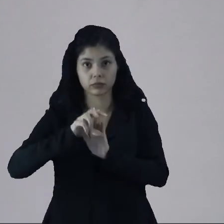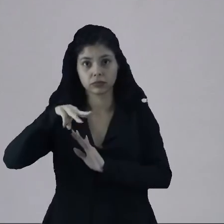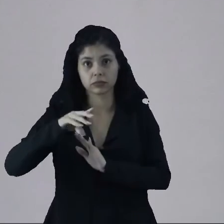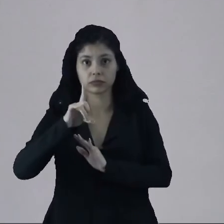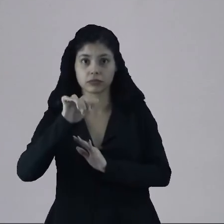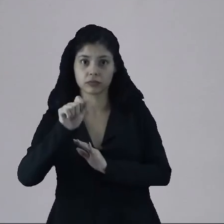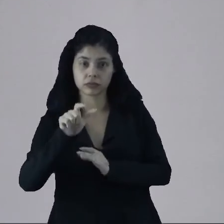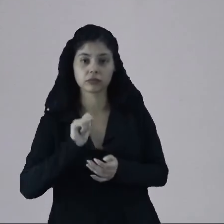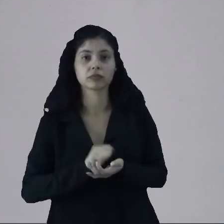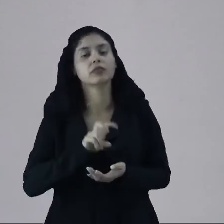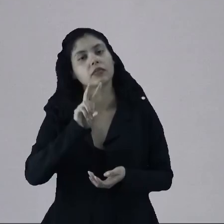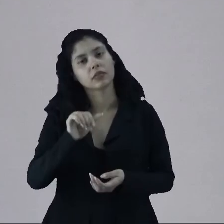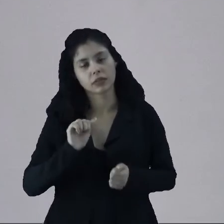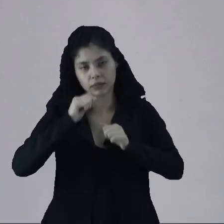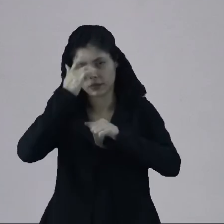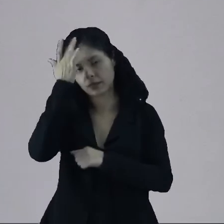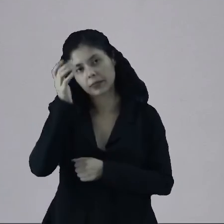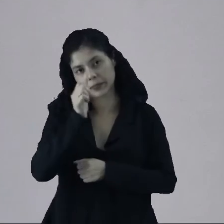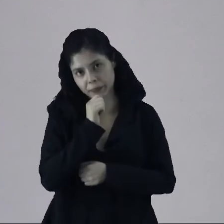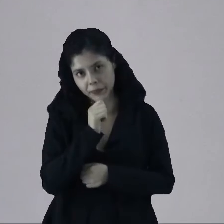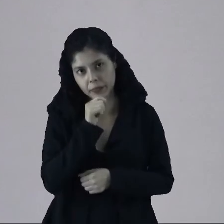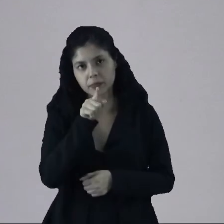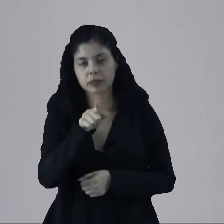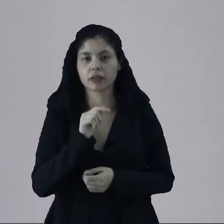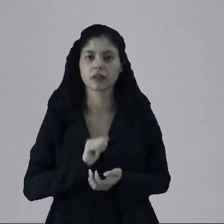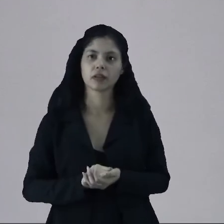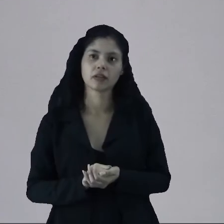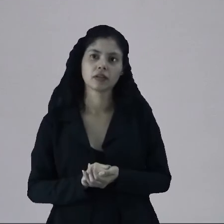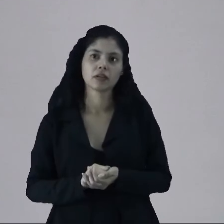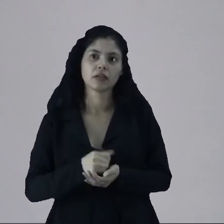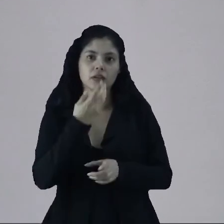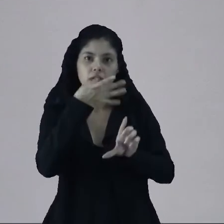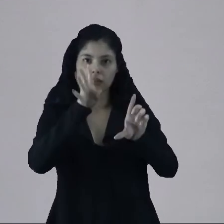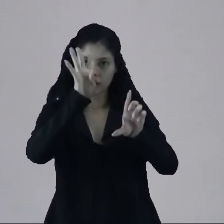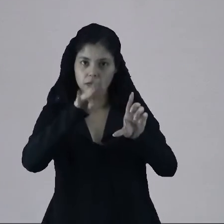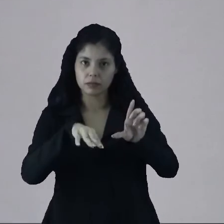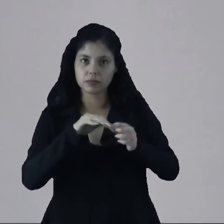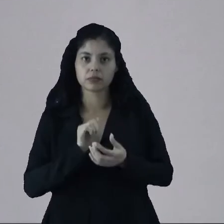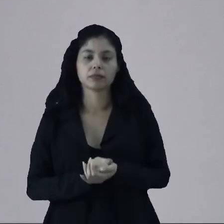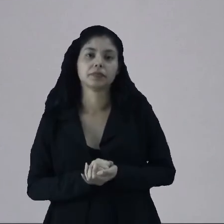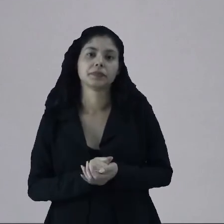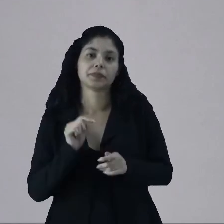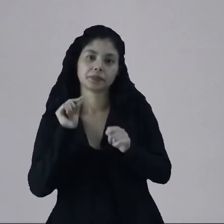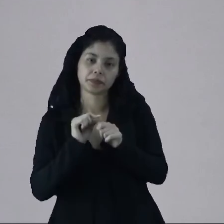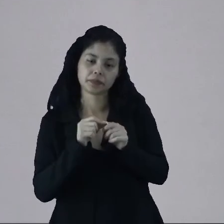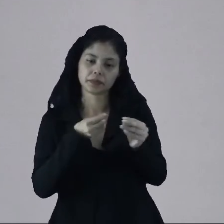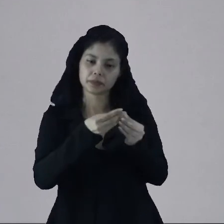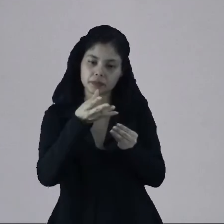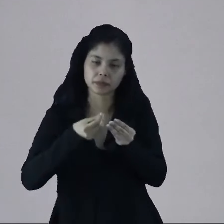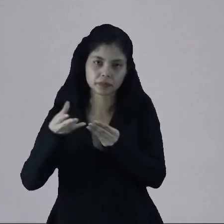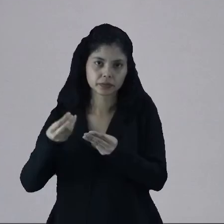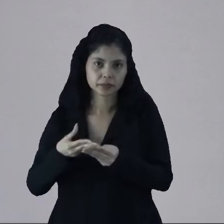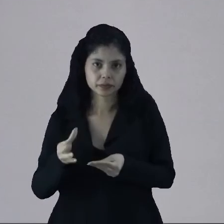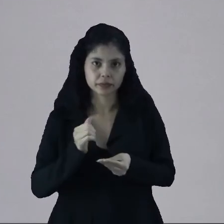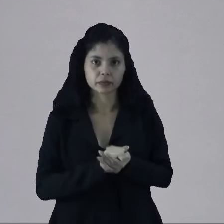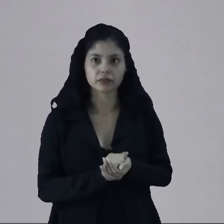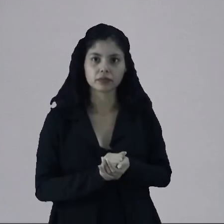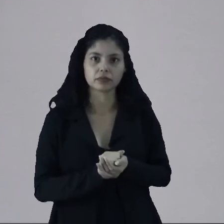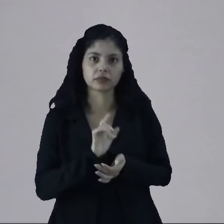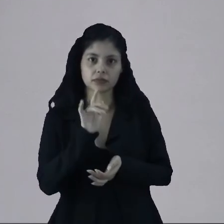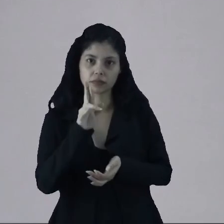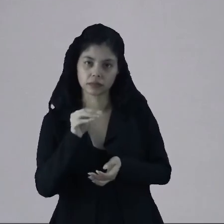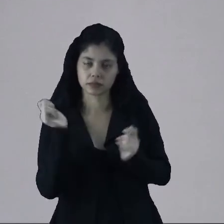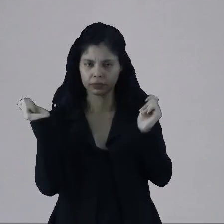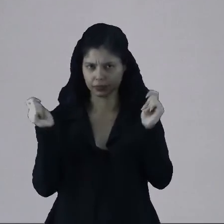nossa aula 1, aí fica mais fácil ainda, você vai fazer aquele quadrozinho de distribuição, distribuir as configurações dos